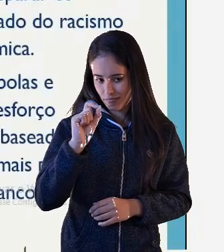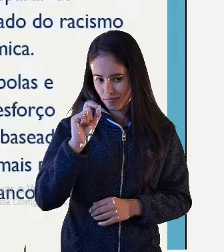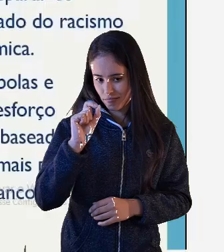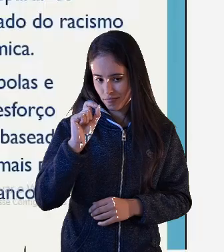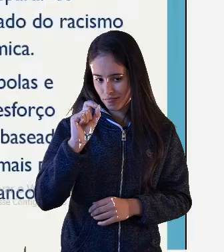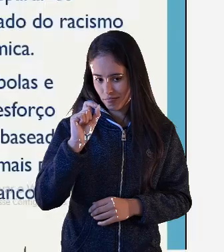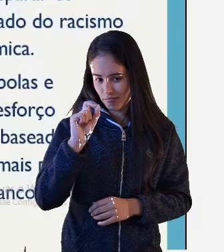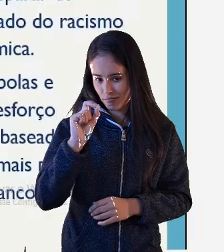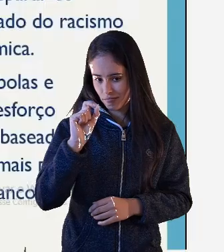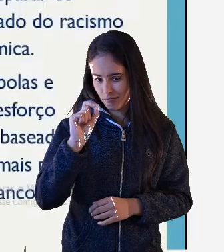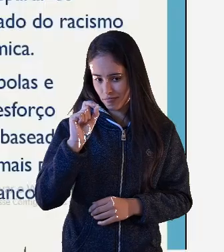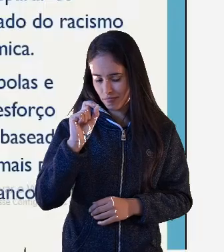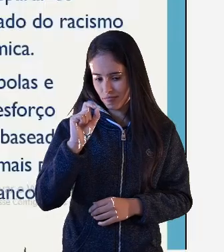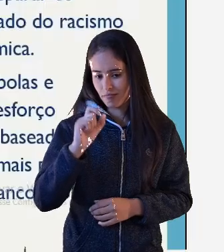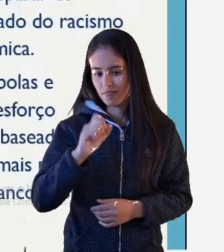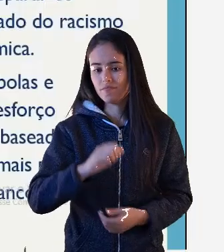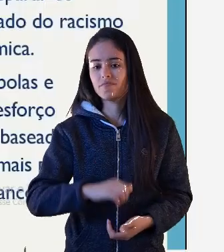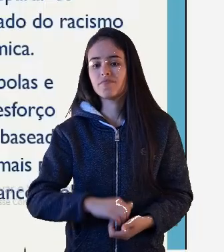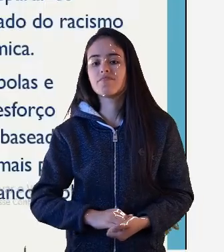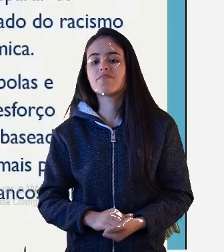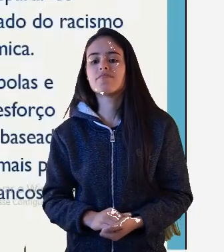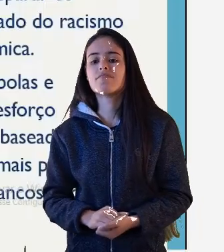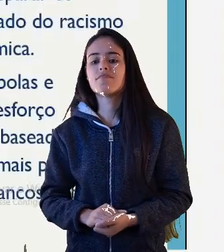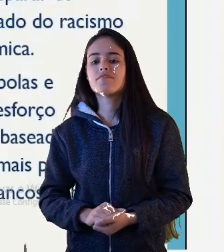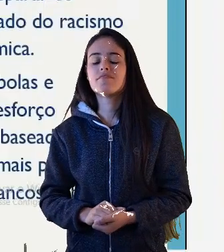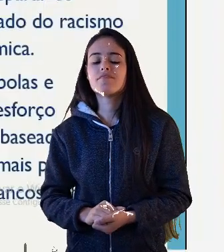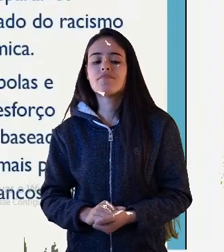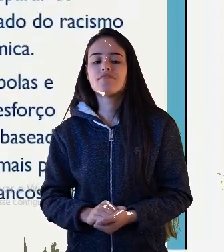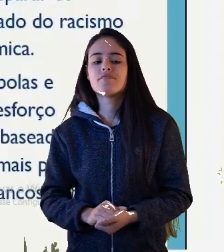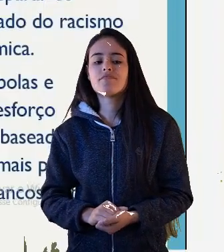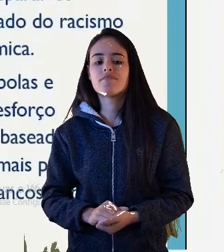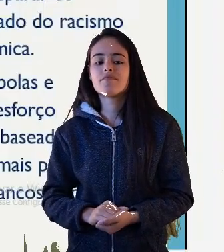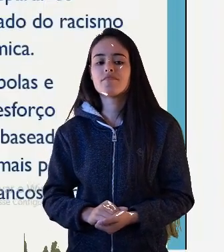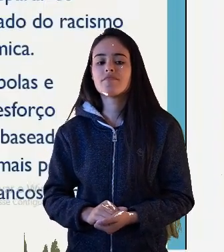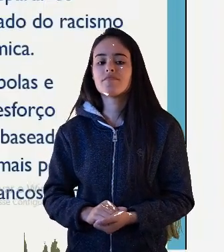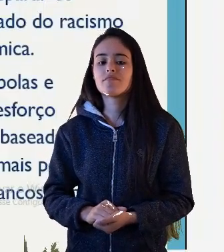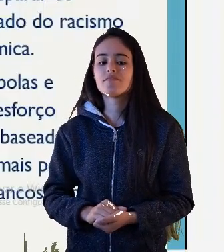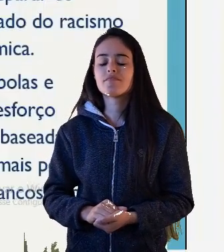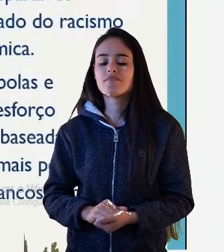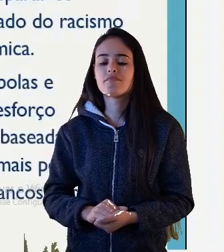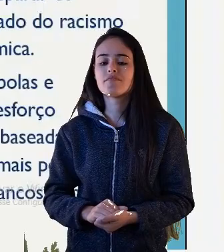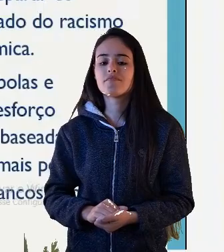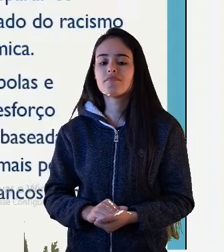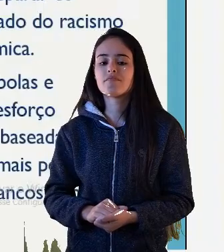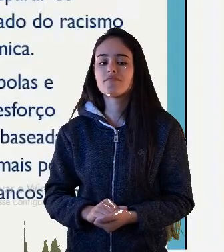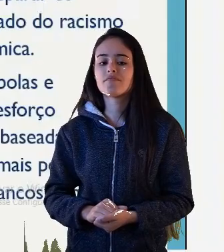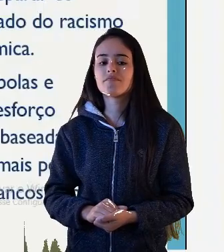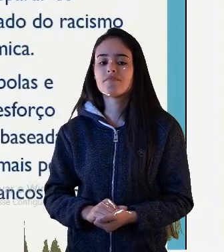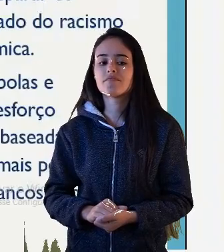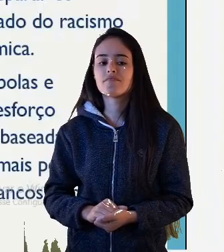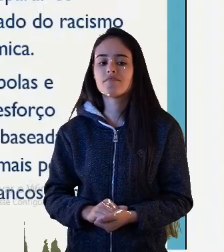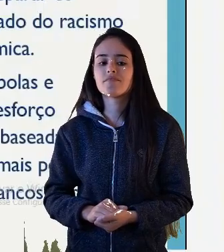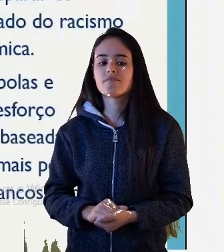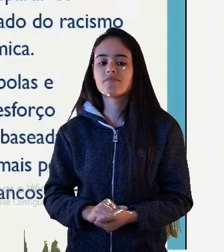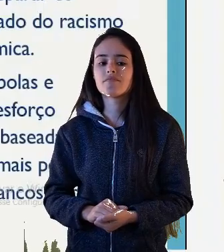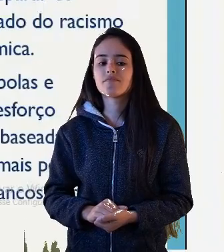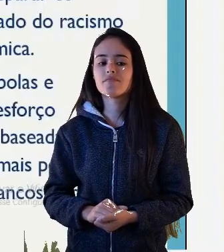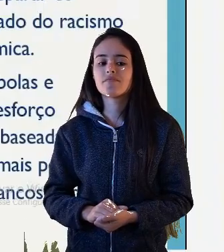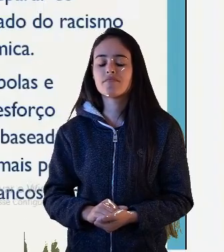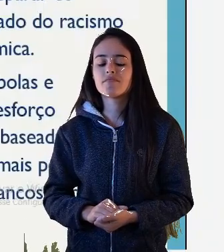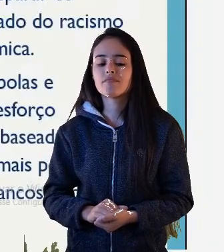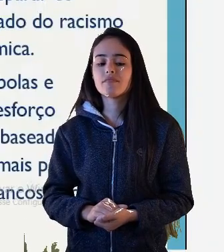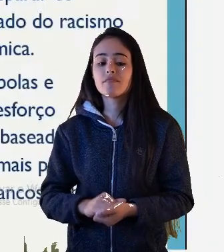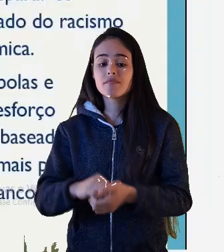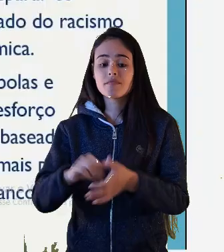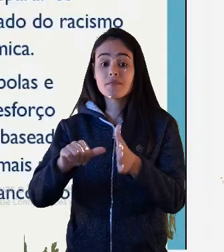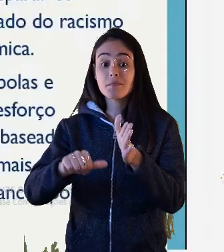lembra, com a idade de vocês que estão aí, foi aquela coisa, né? Nossa, que absurdo, como que pode, né? Mas isso é privilégio para essas